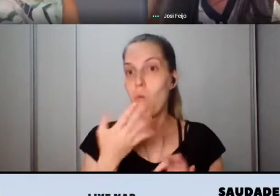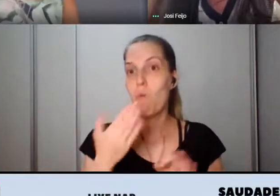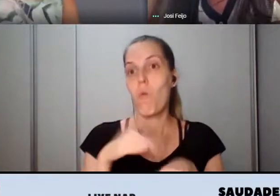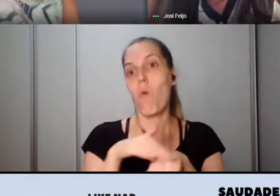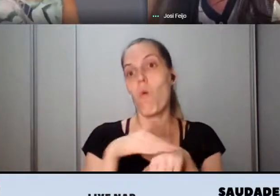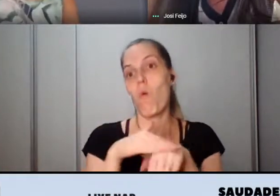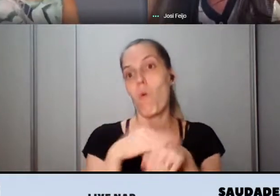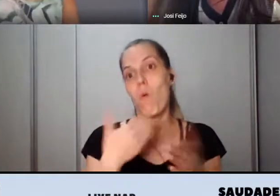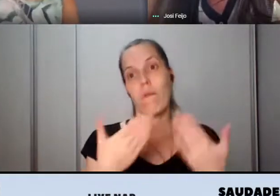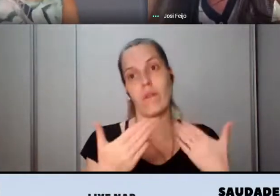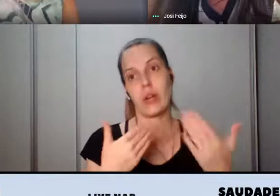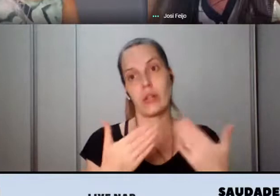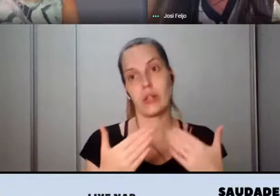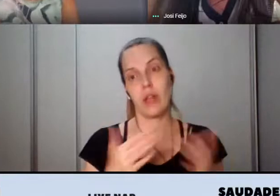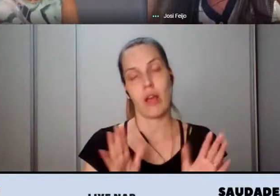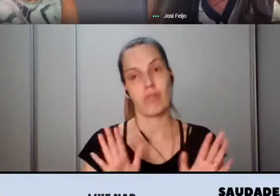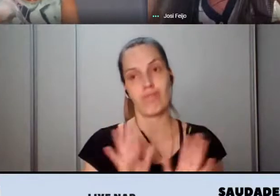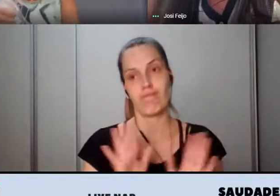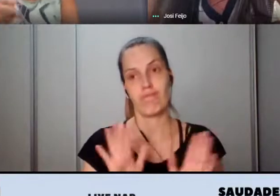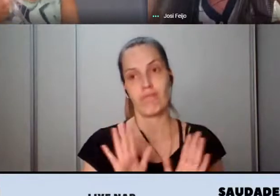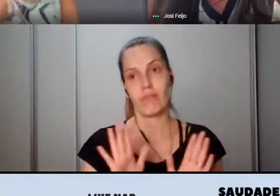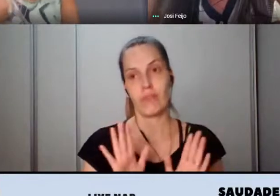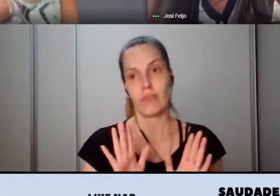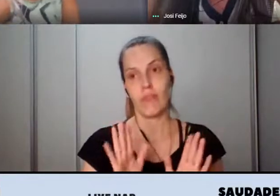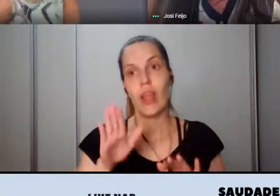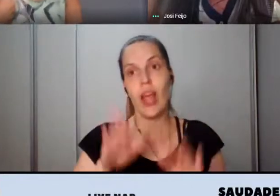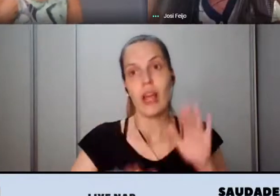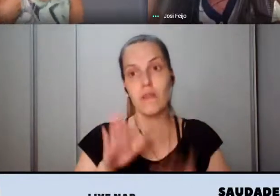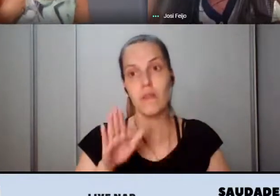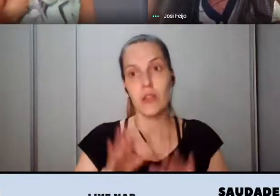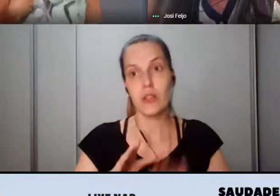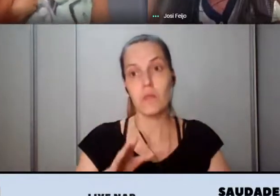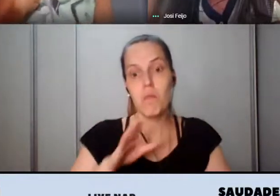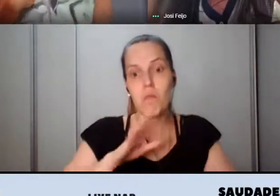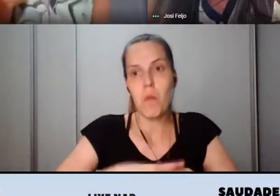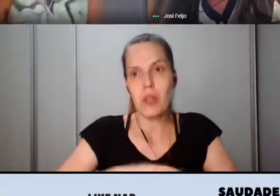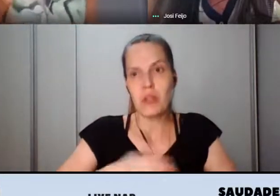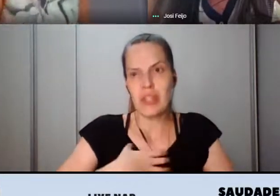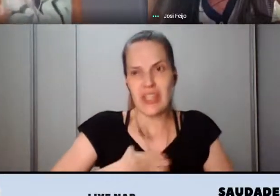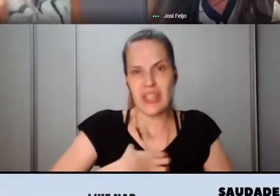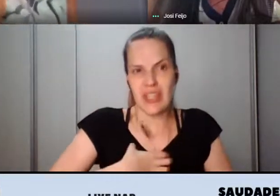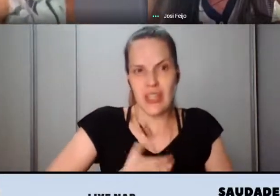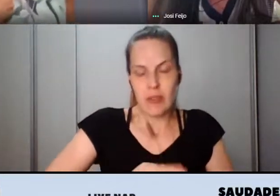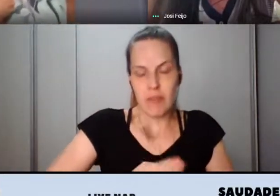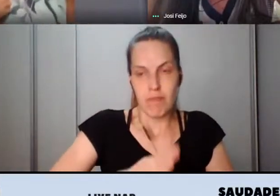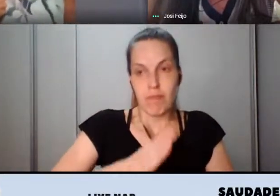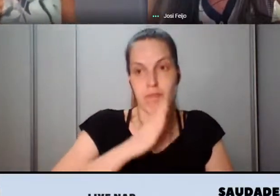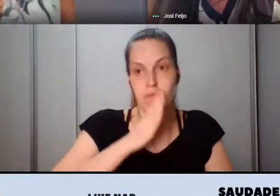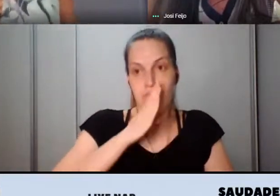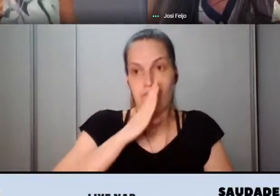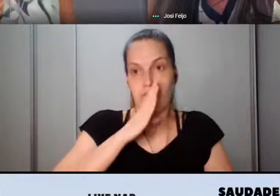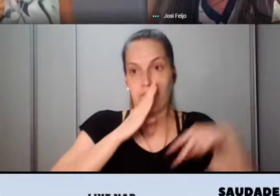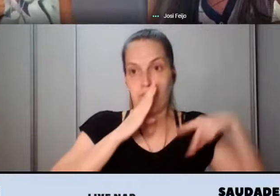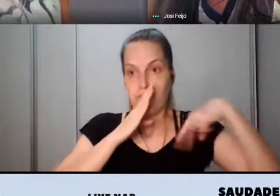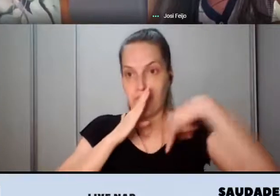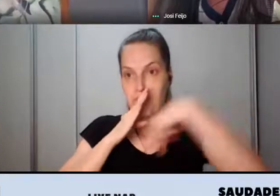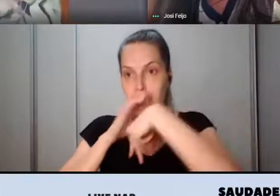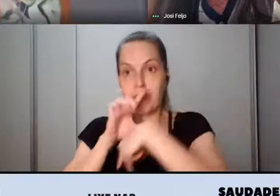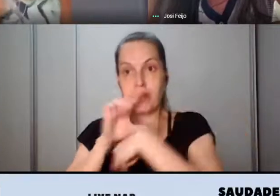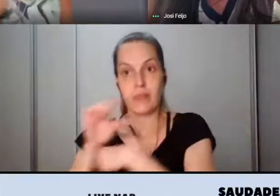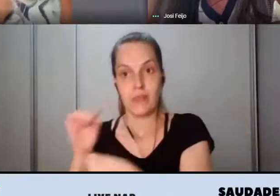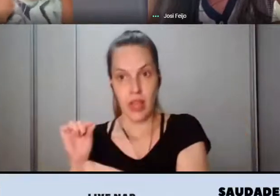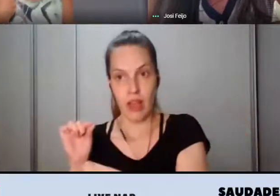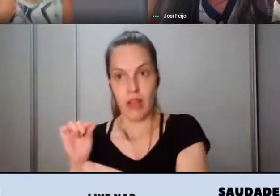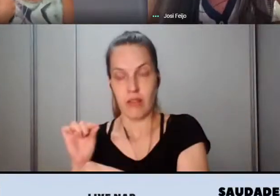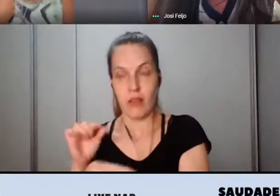momento, daqui a pouco, de poder se preservar e preservar o outro. Esse, daqui a pouco, é o momento de poder usar uma técnica de